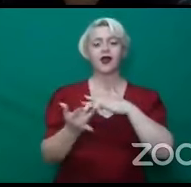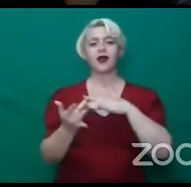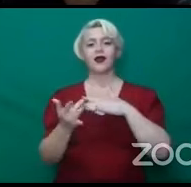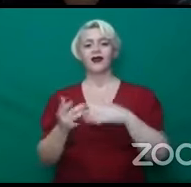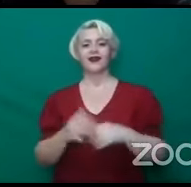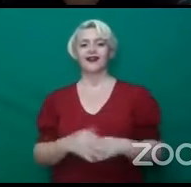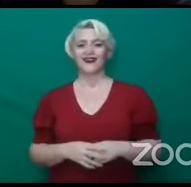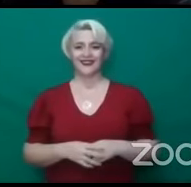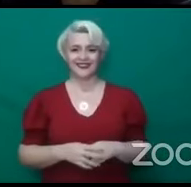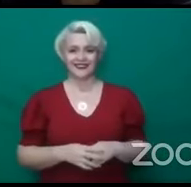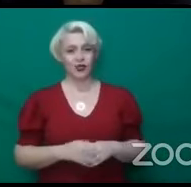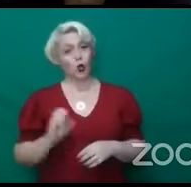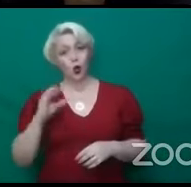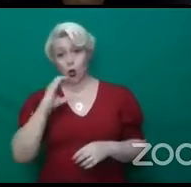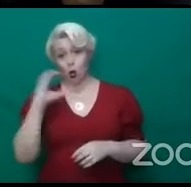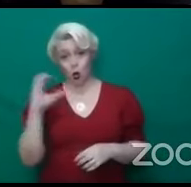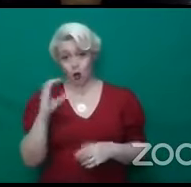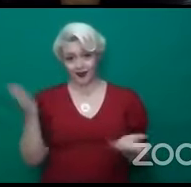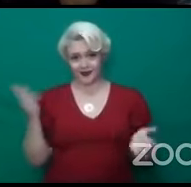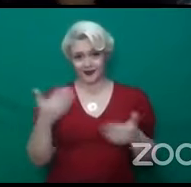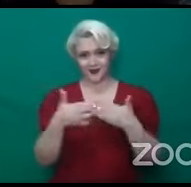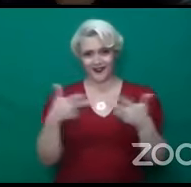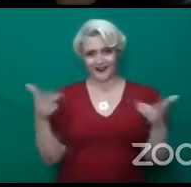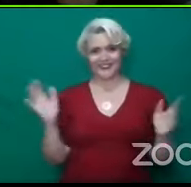qualquer coisa.